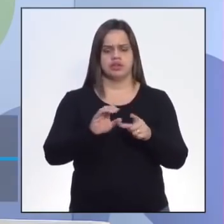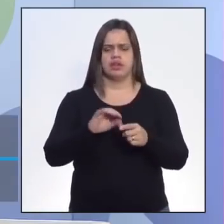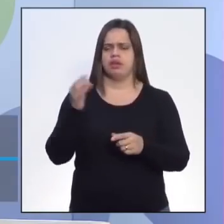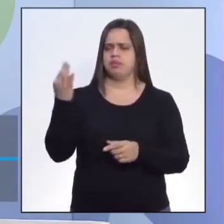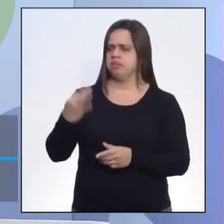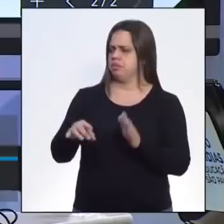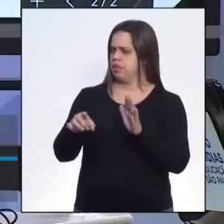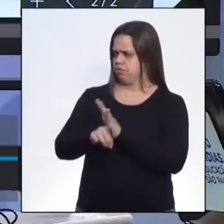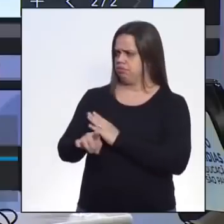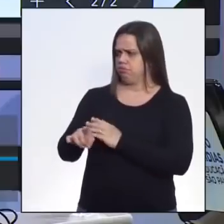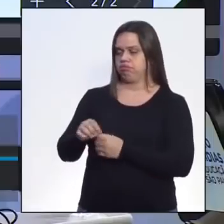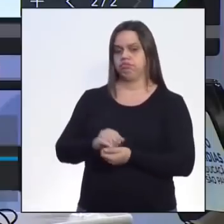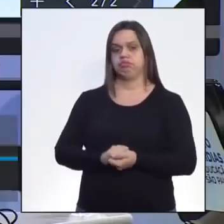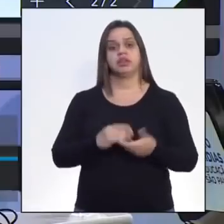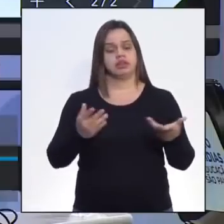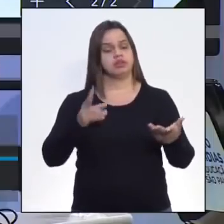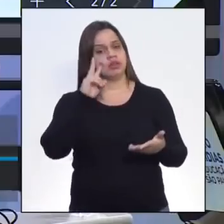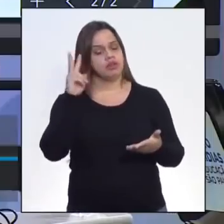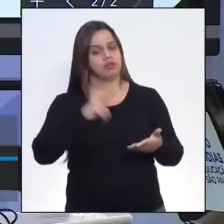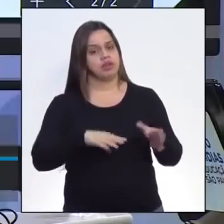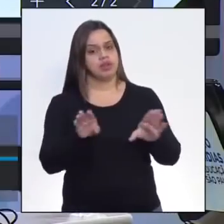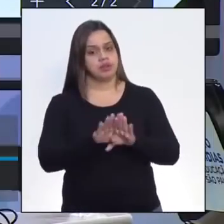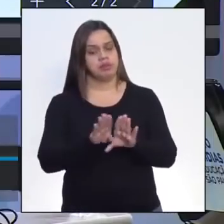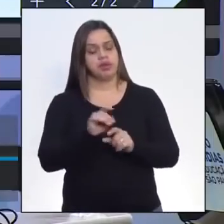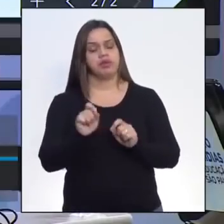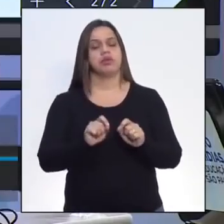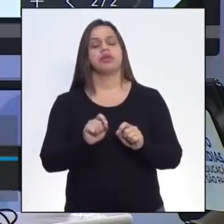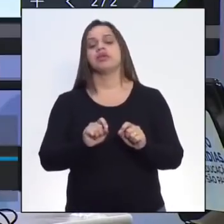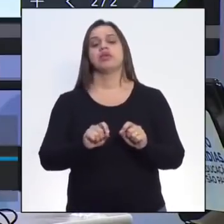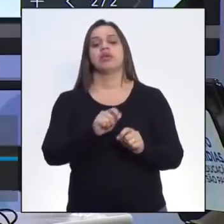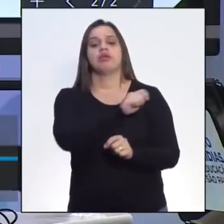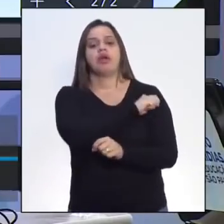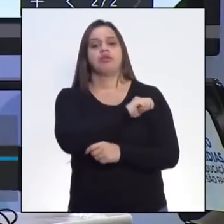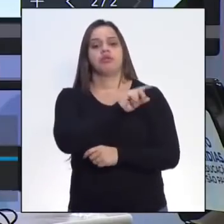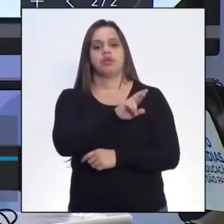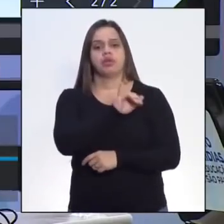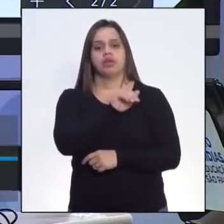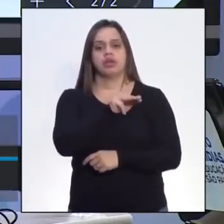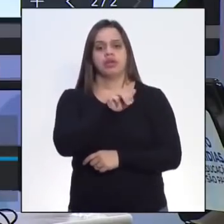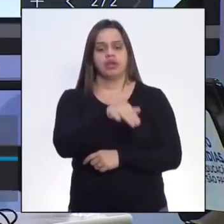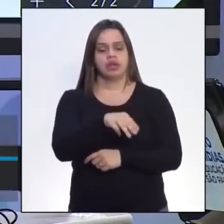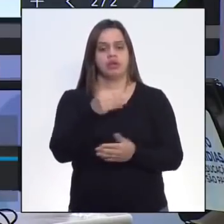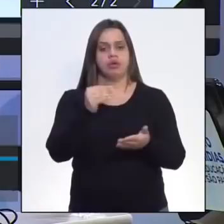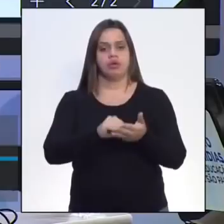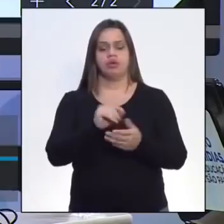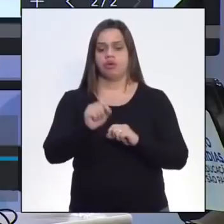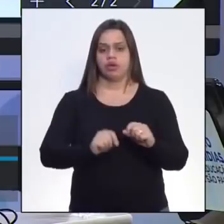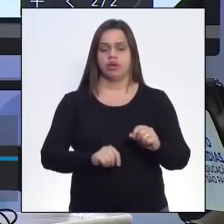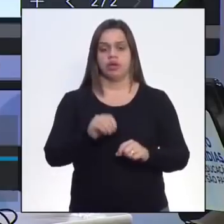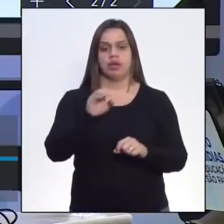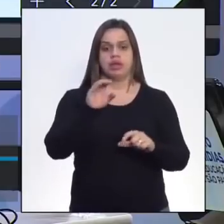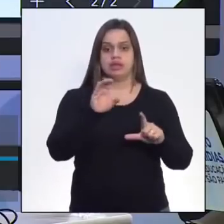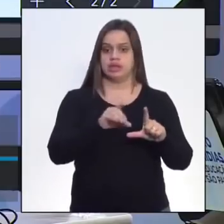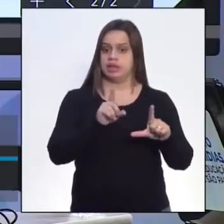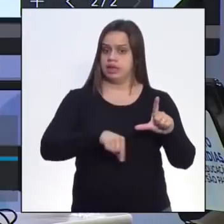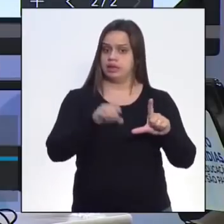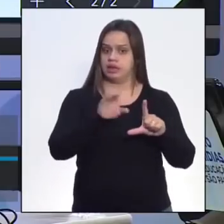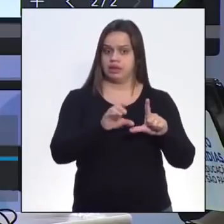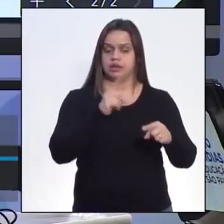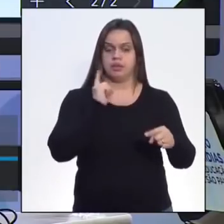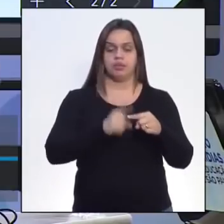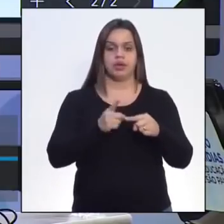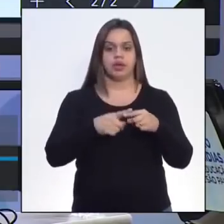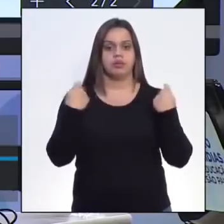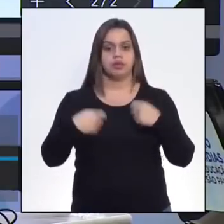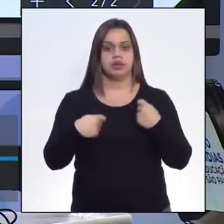mesmo, Ale? E você sabe que eu vi aqui também mais uma interação, que é a do Rian, que ele colocou assim. C, pois você tem que